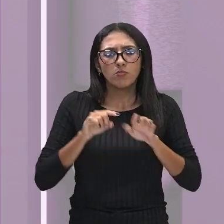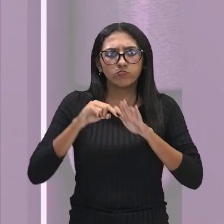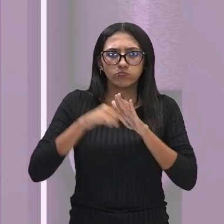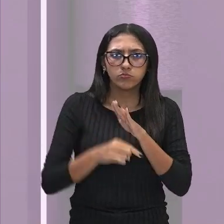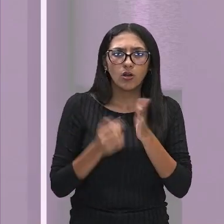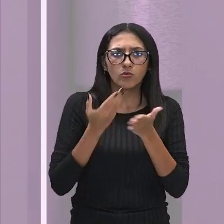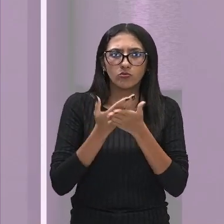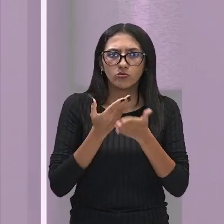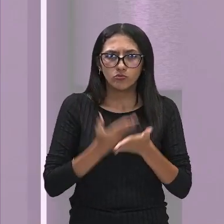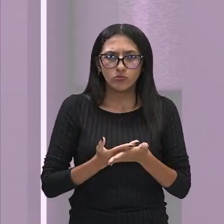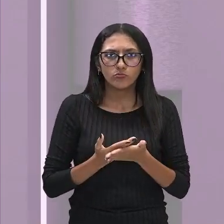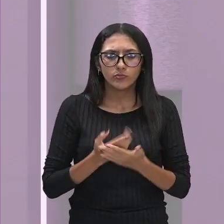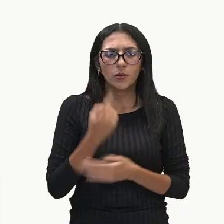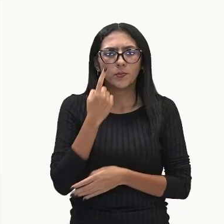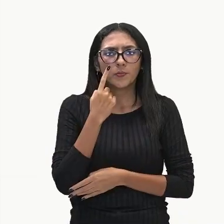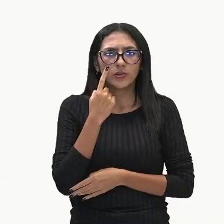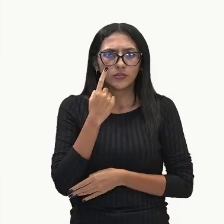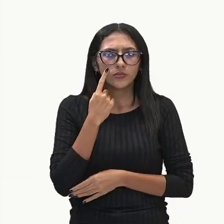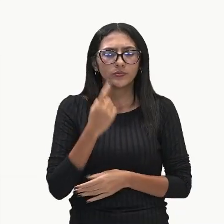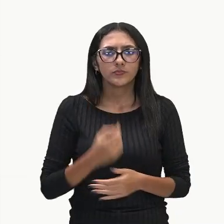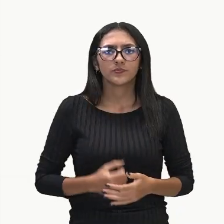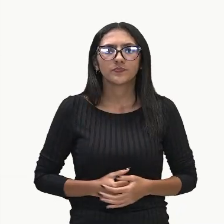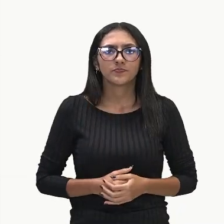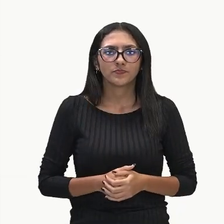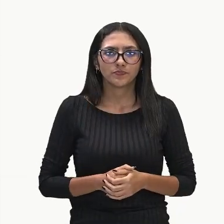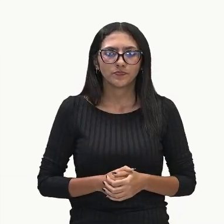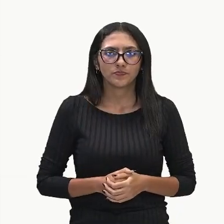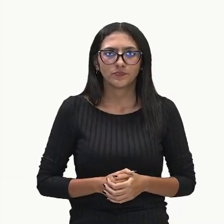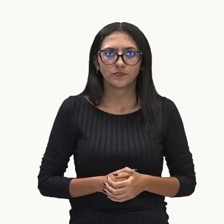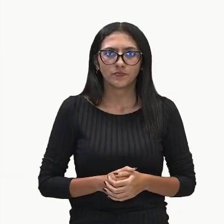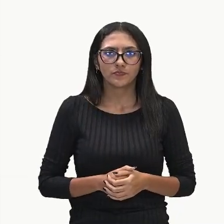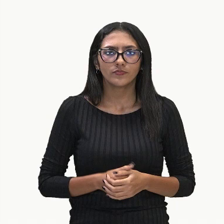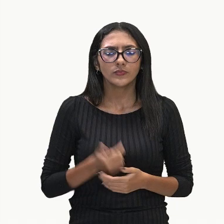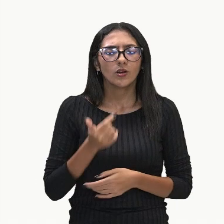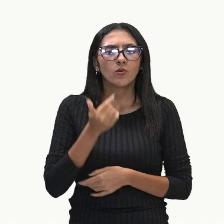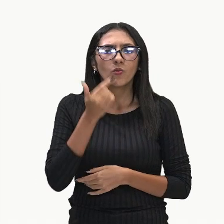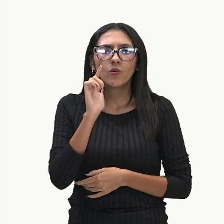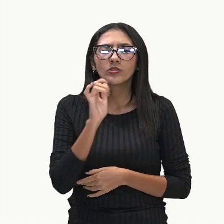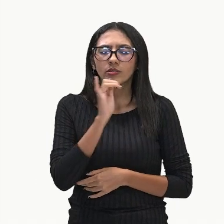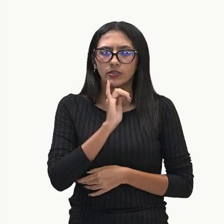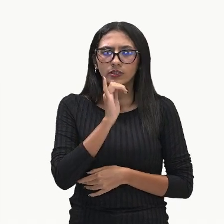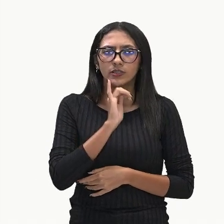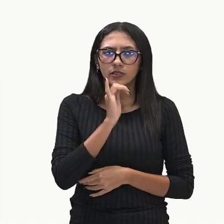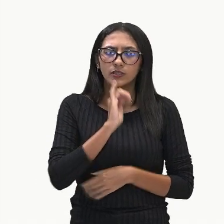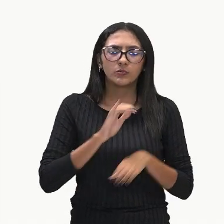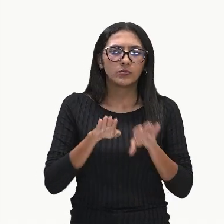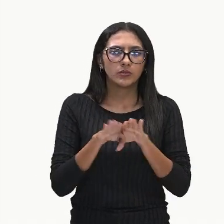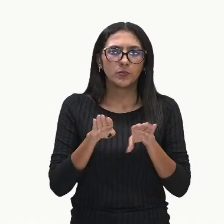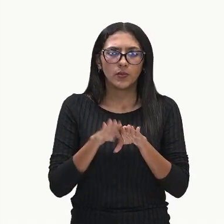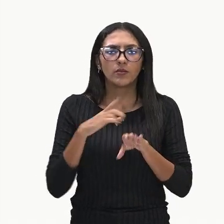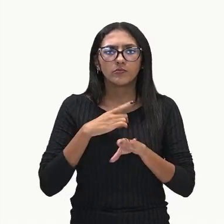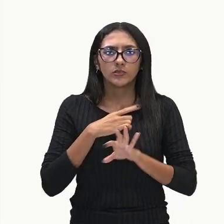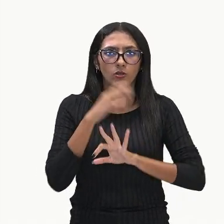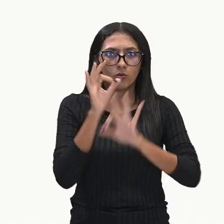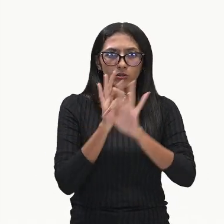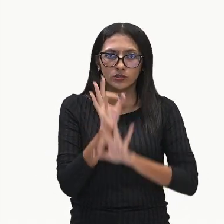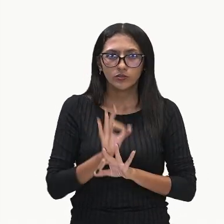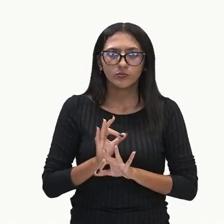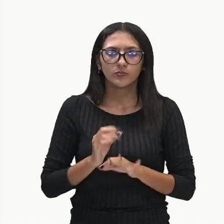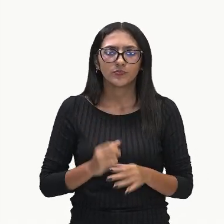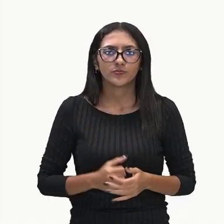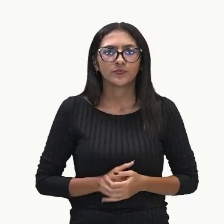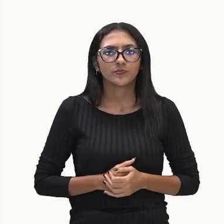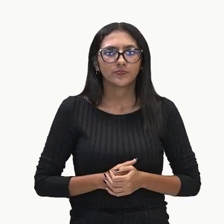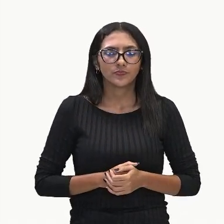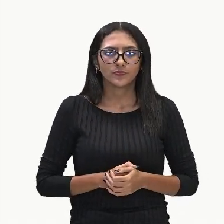o estudo, observe aí a sua tela. Mais um exemplo aí de equação incompleta ali com C igual a 0 para